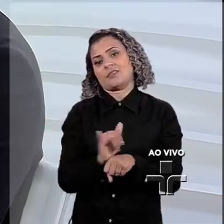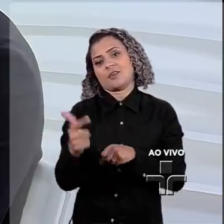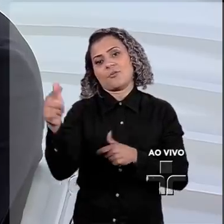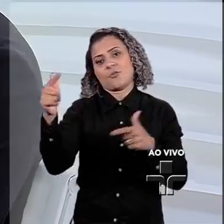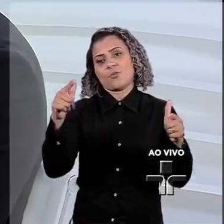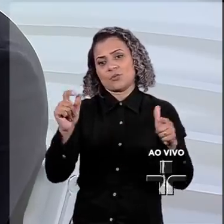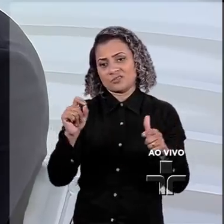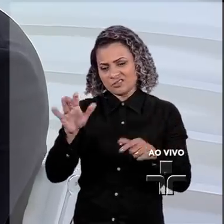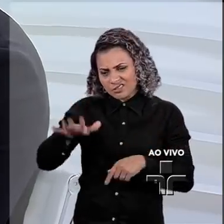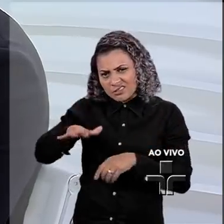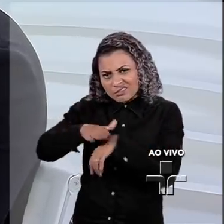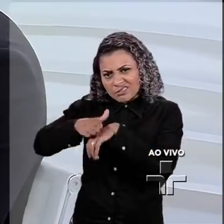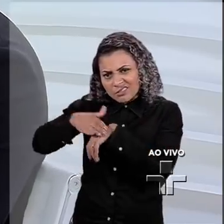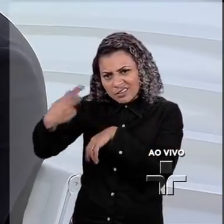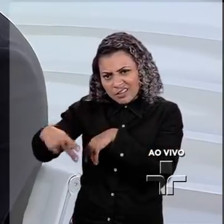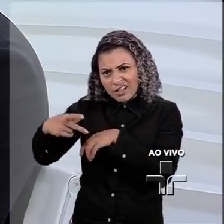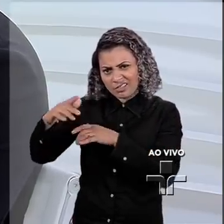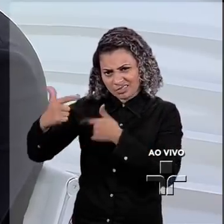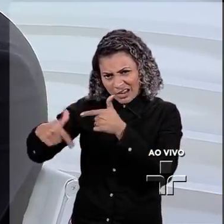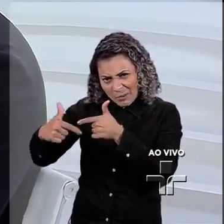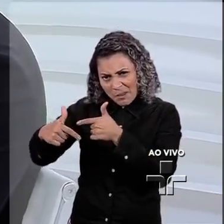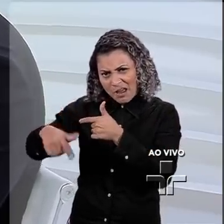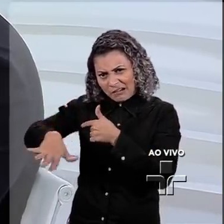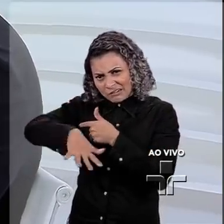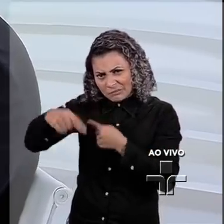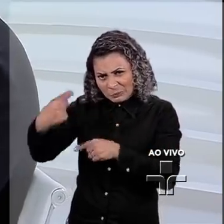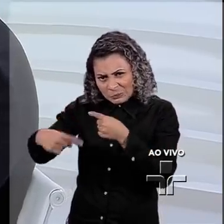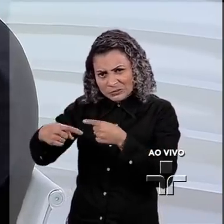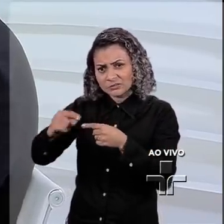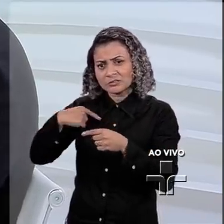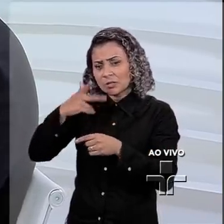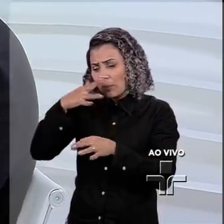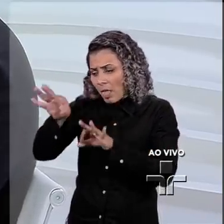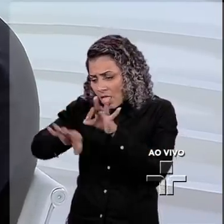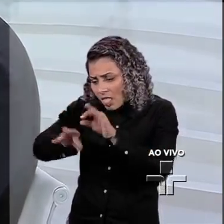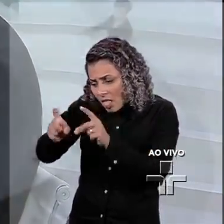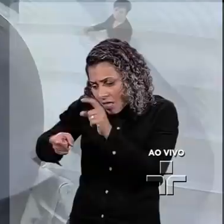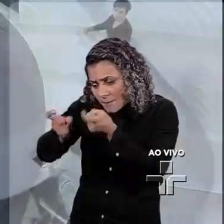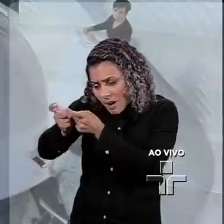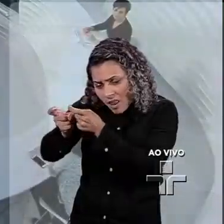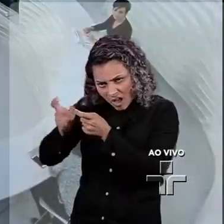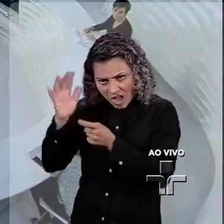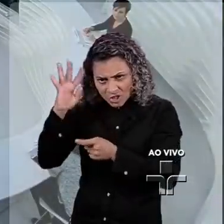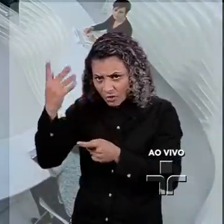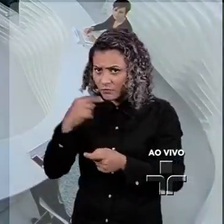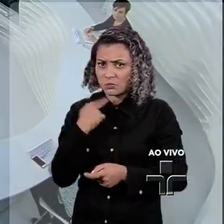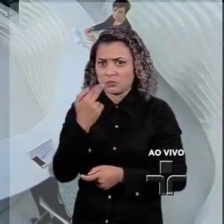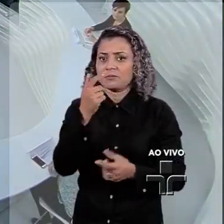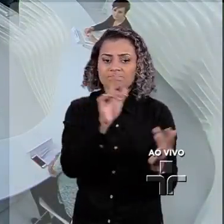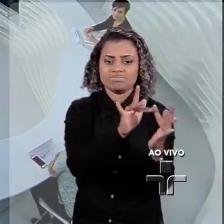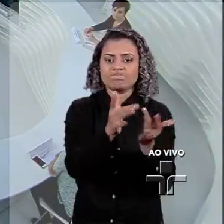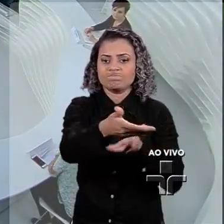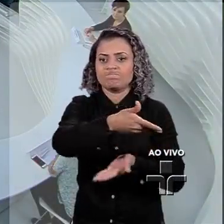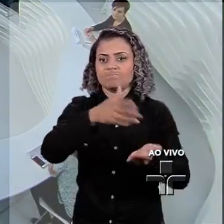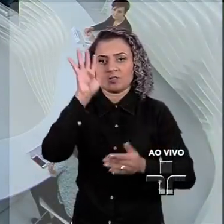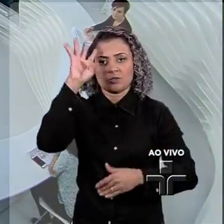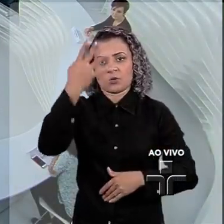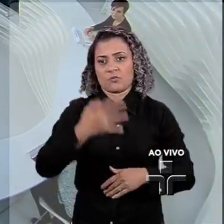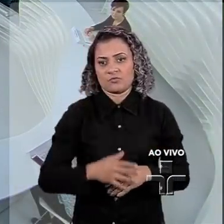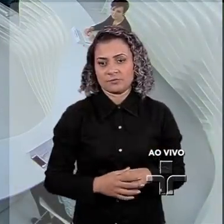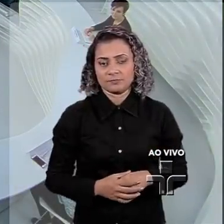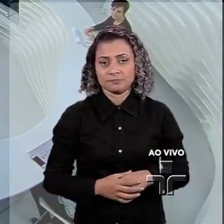do gabinete a gente não teria condição de ter pensado. Bom, já que a política é um vício, quais são